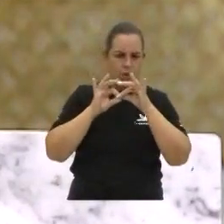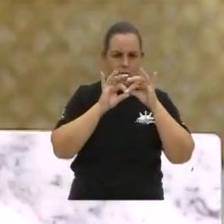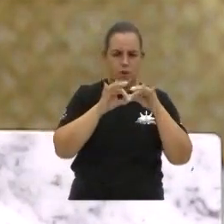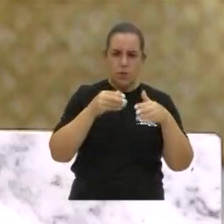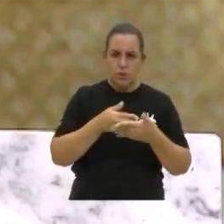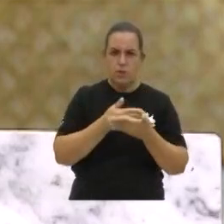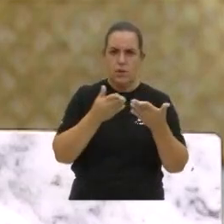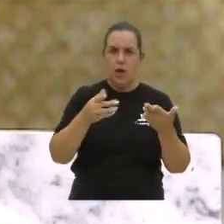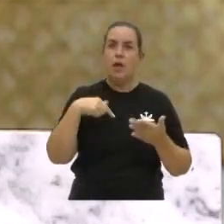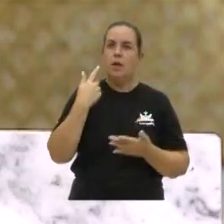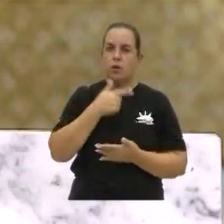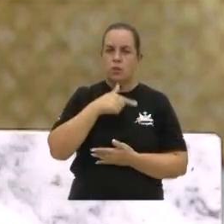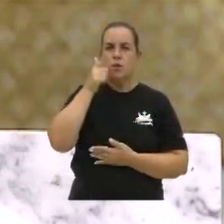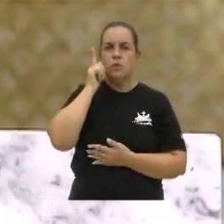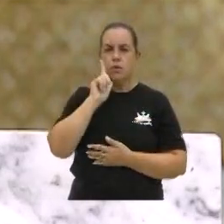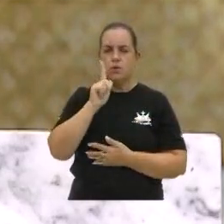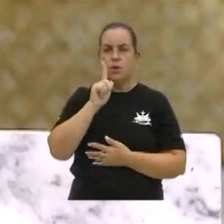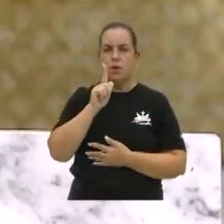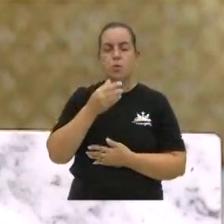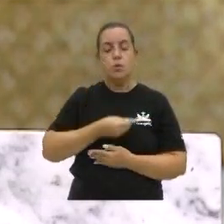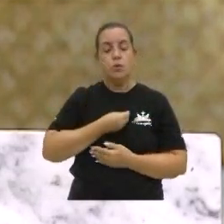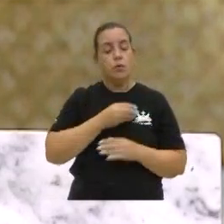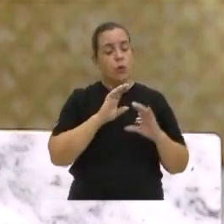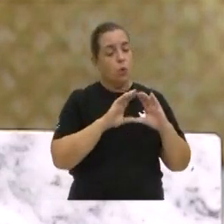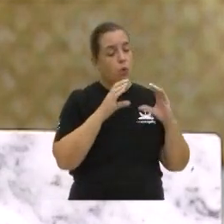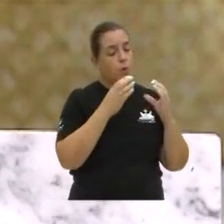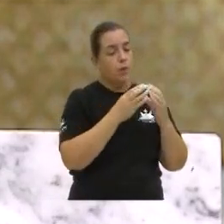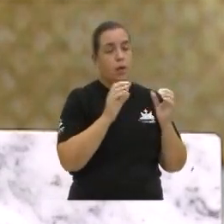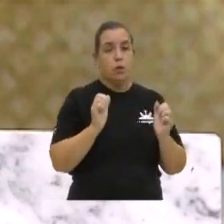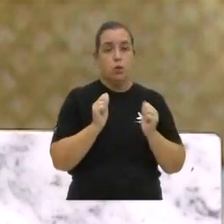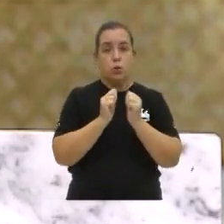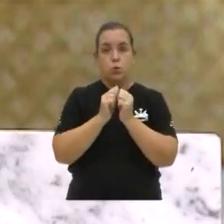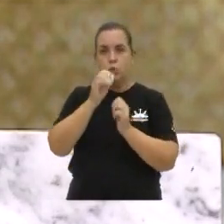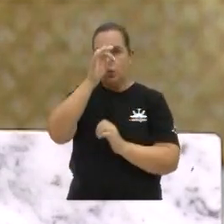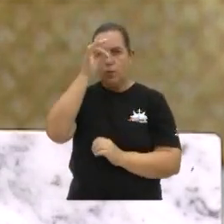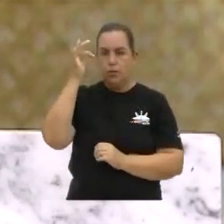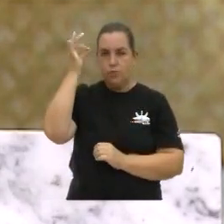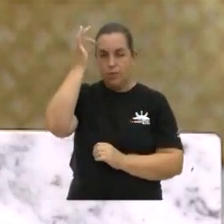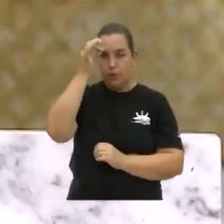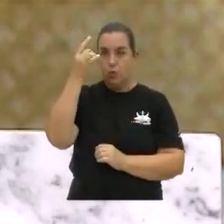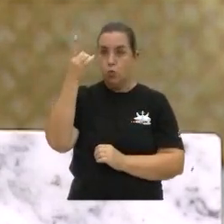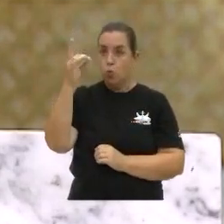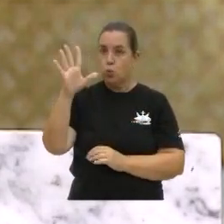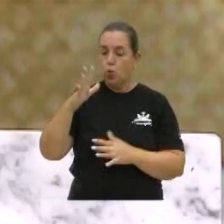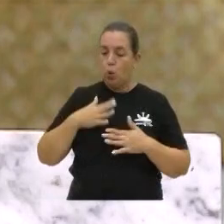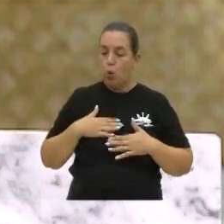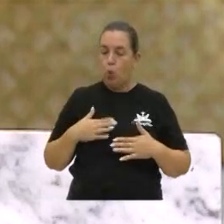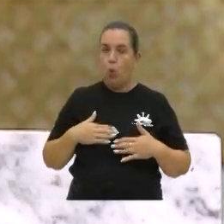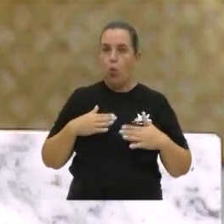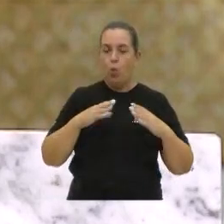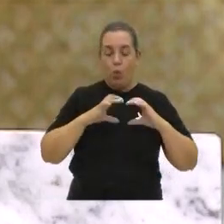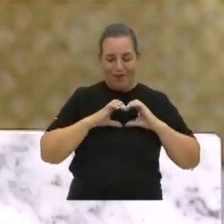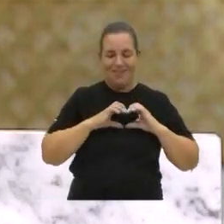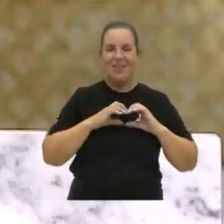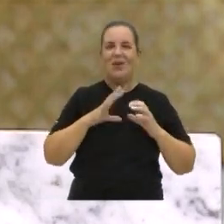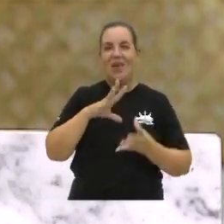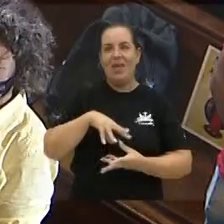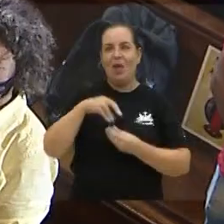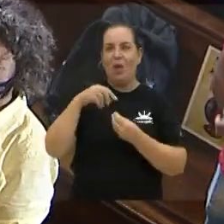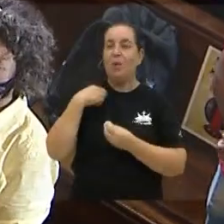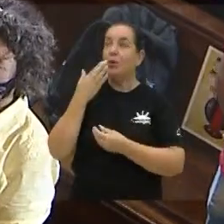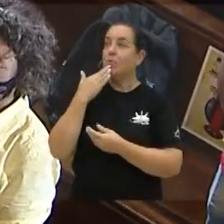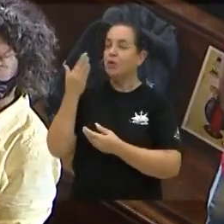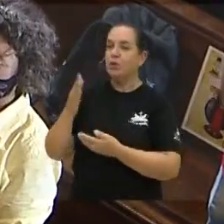ela, possamos viver em comunidade com o Espírito de um só coração e uma só alma, nós vos